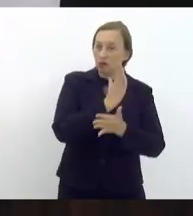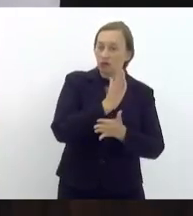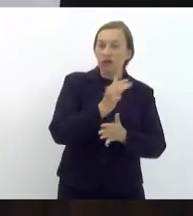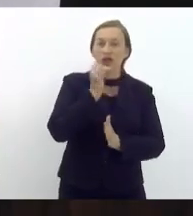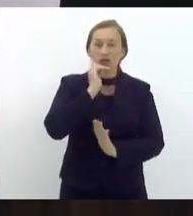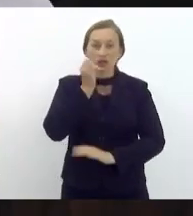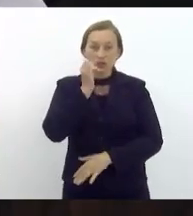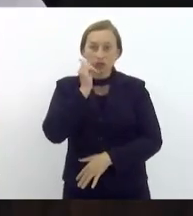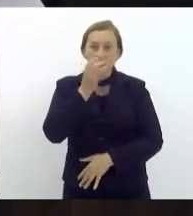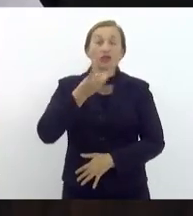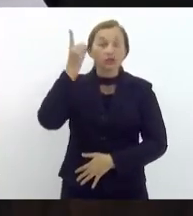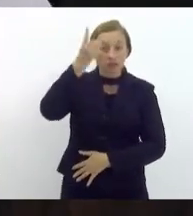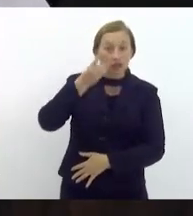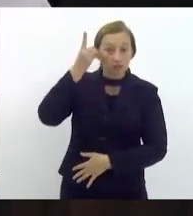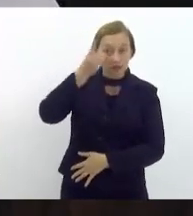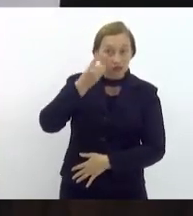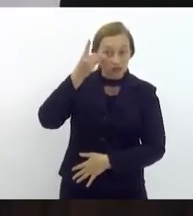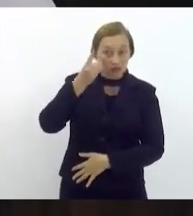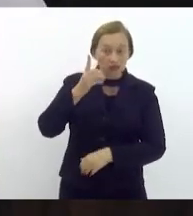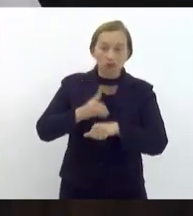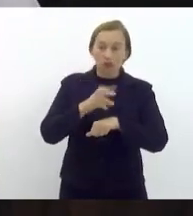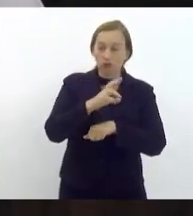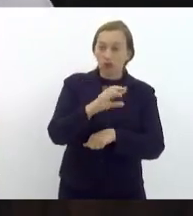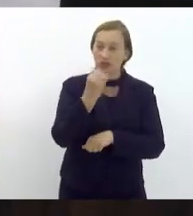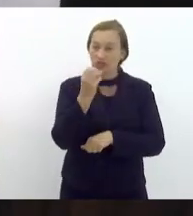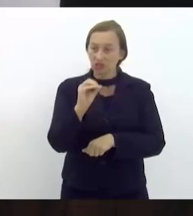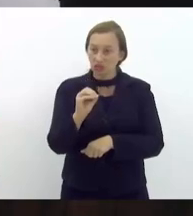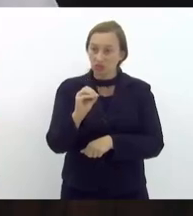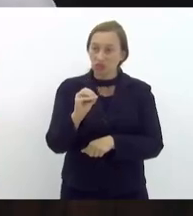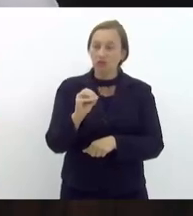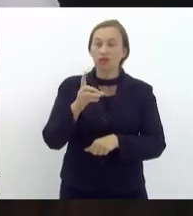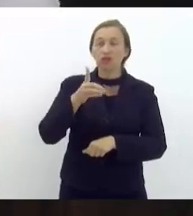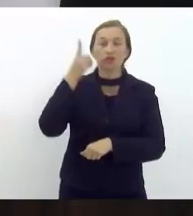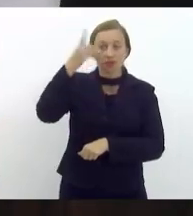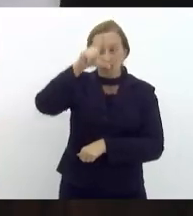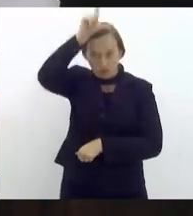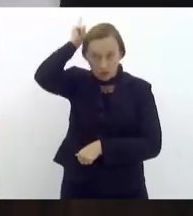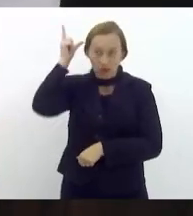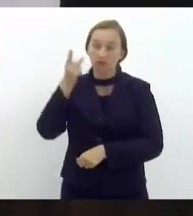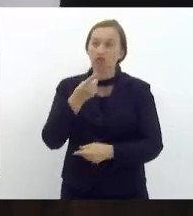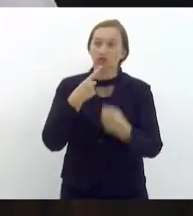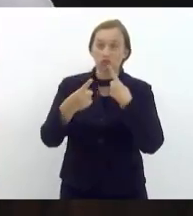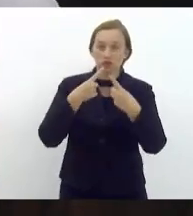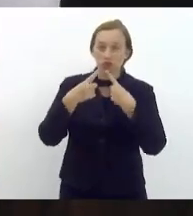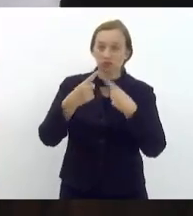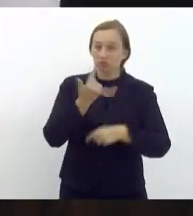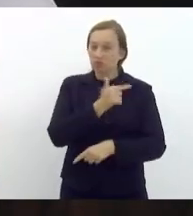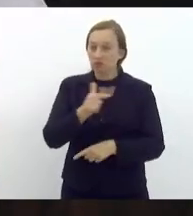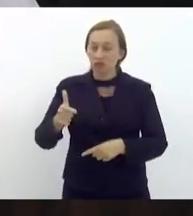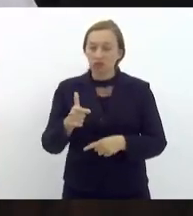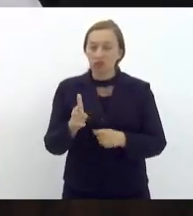relatores deputados Dr Serginho e Luiz Paulo em discussão